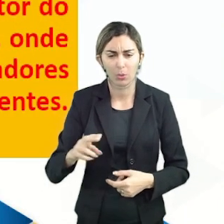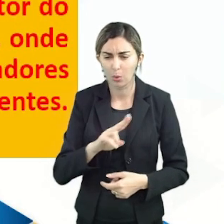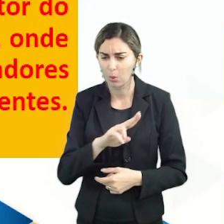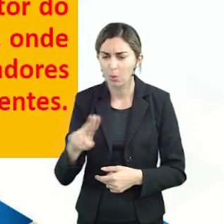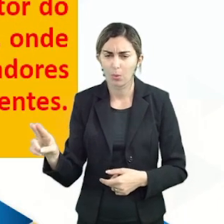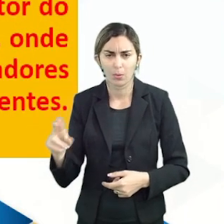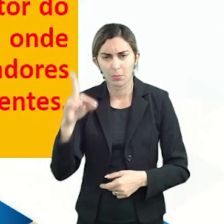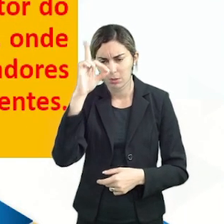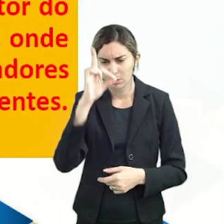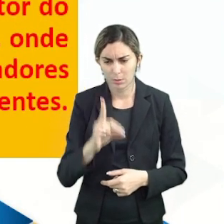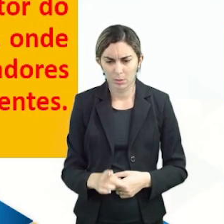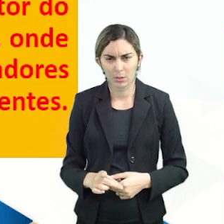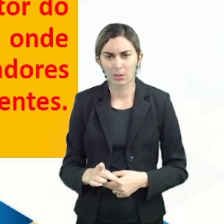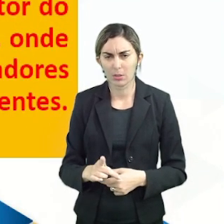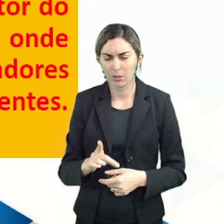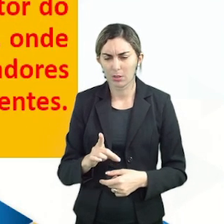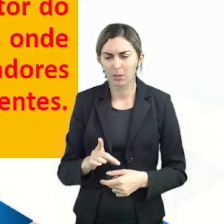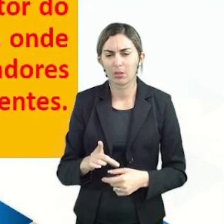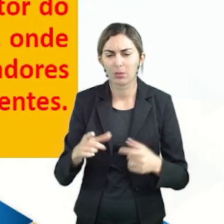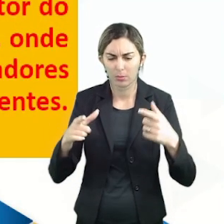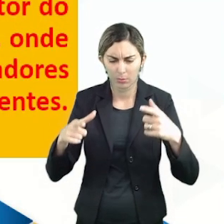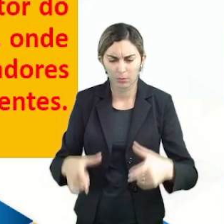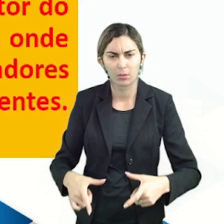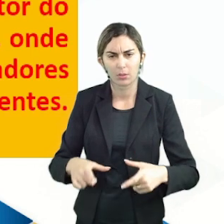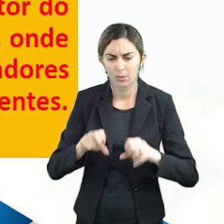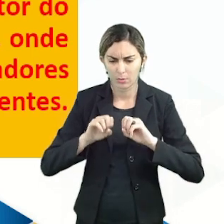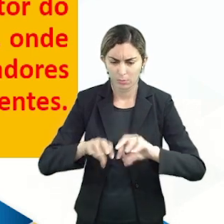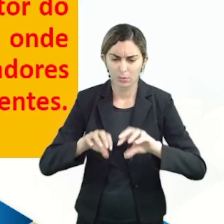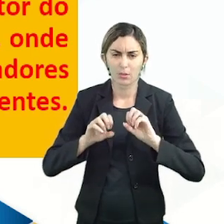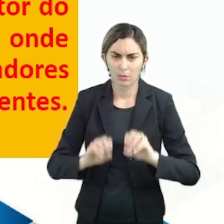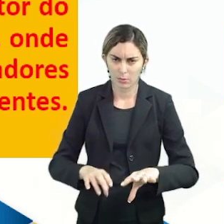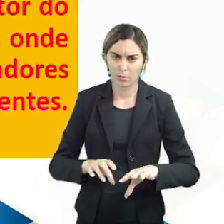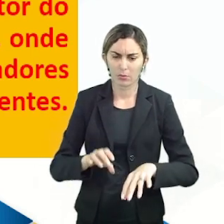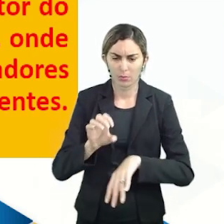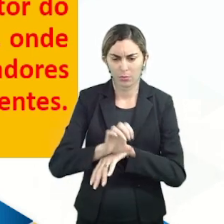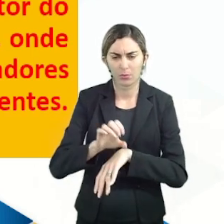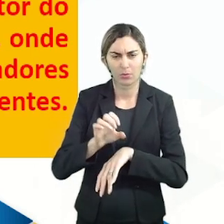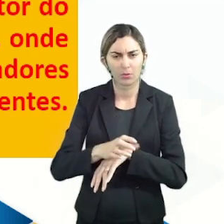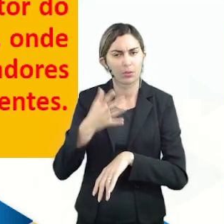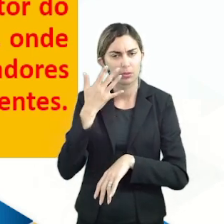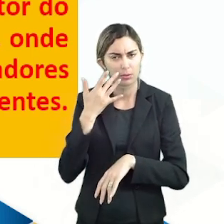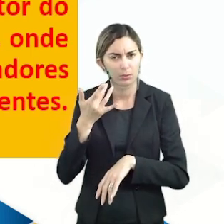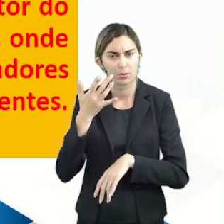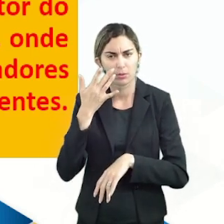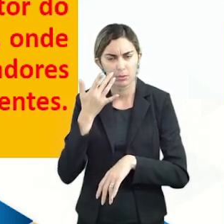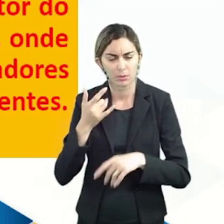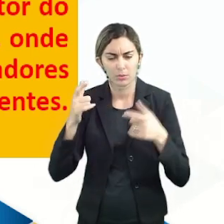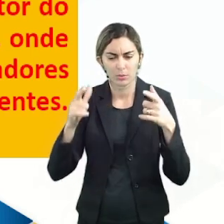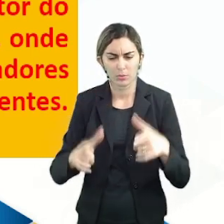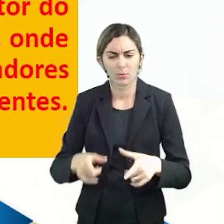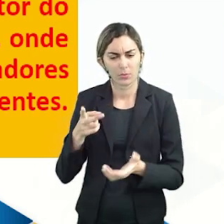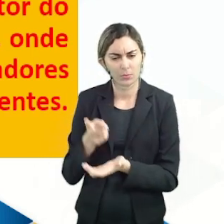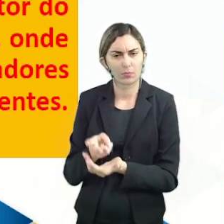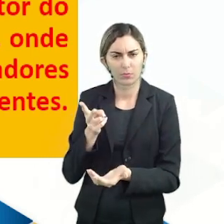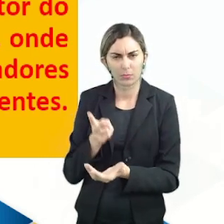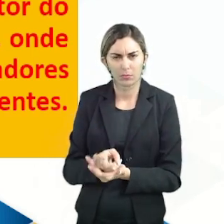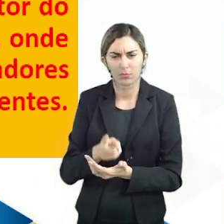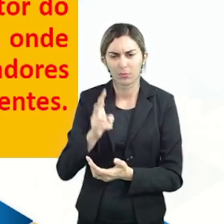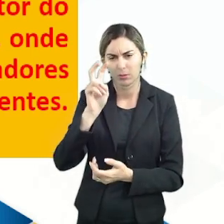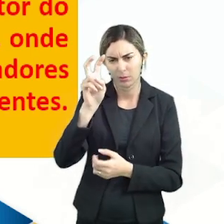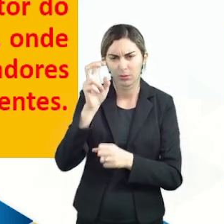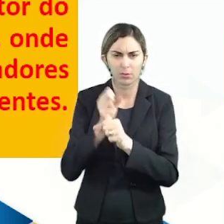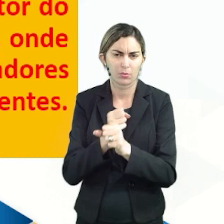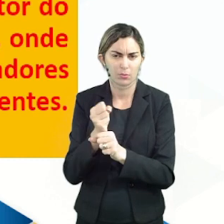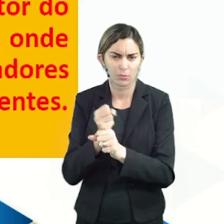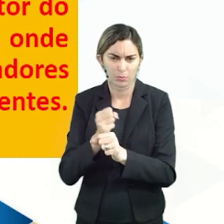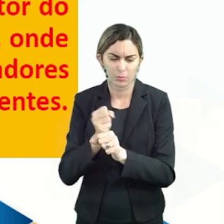nomeado diretor do Departamento de Educação do Estado do Ceará, onde permaneceu por 5